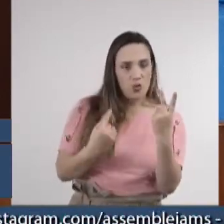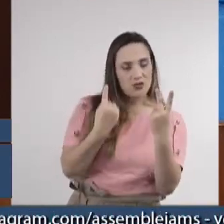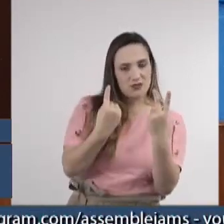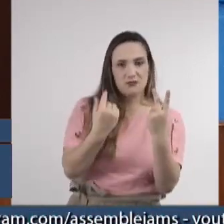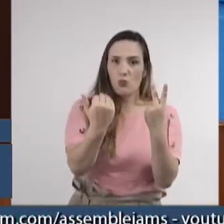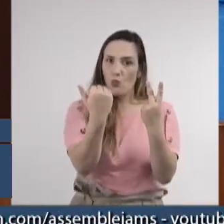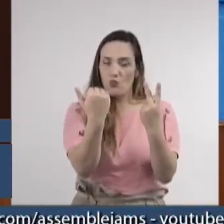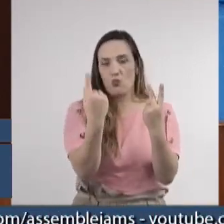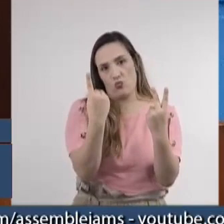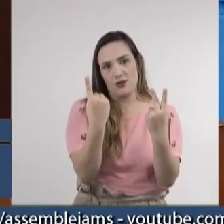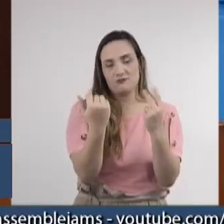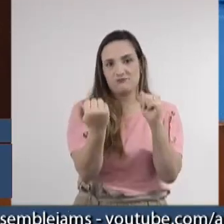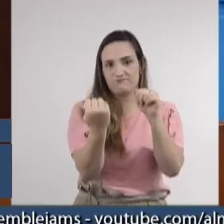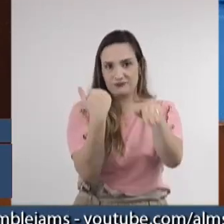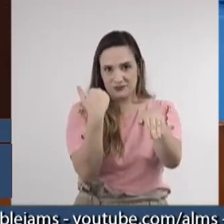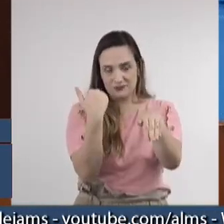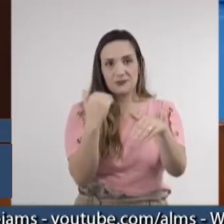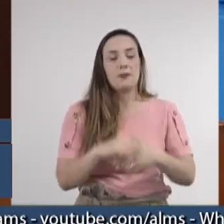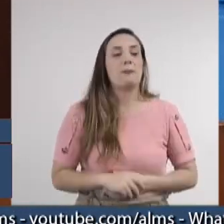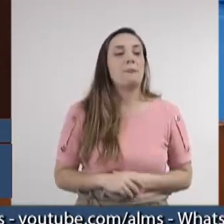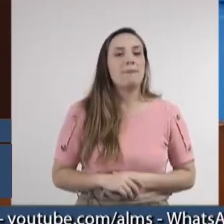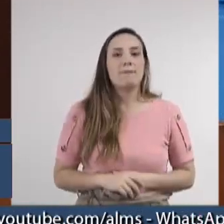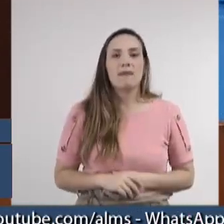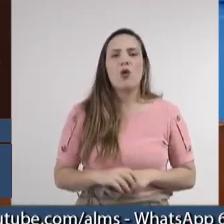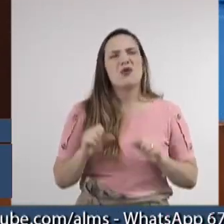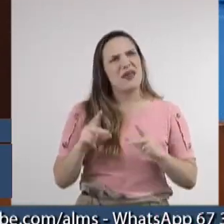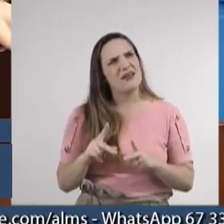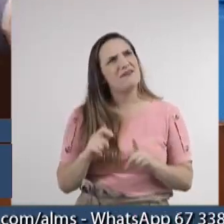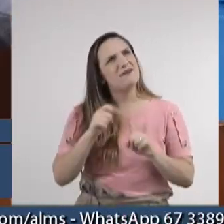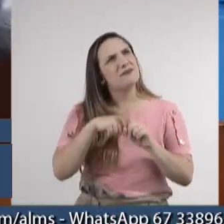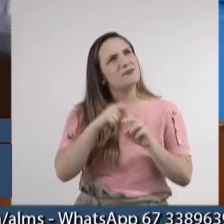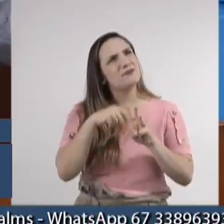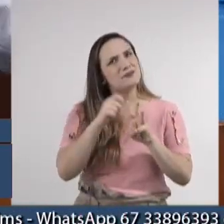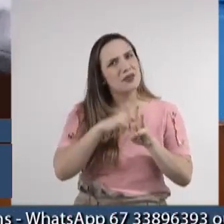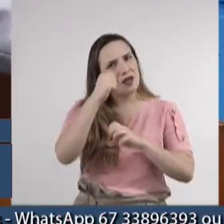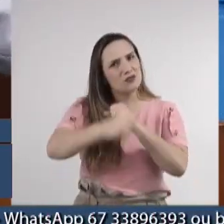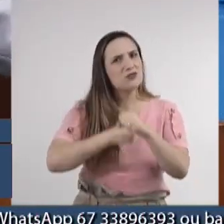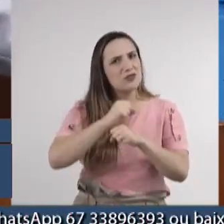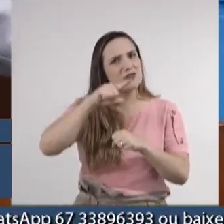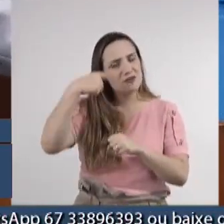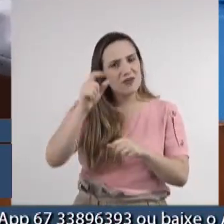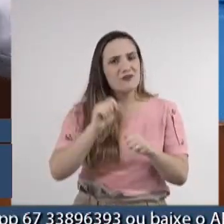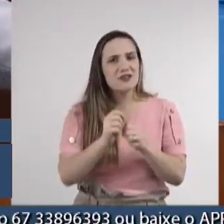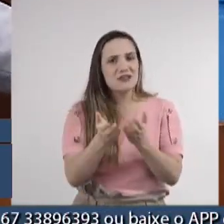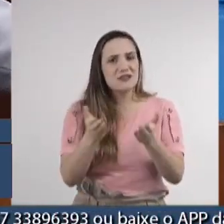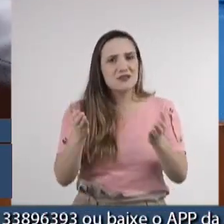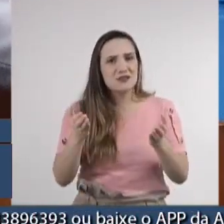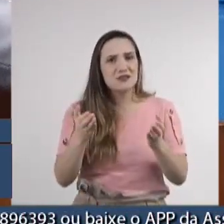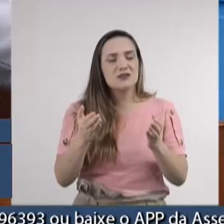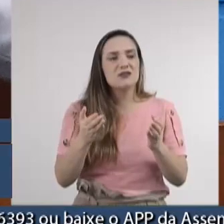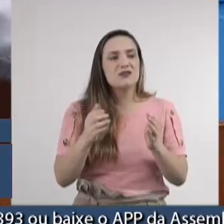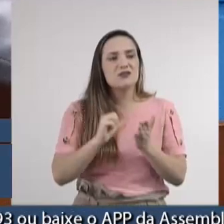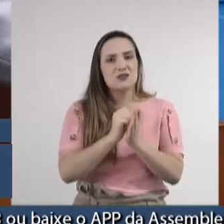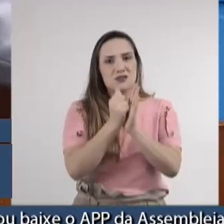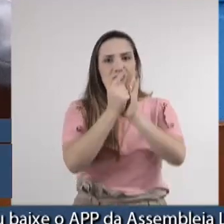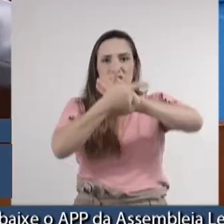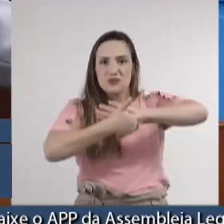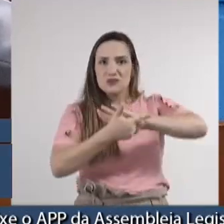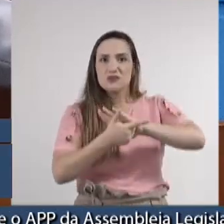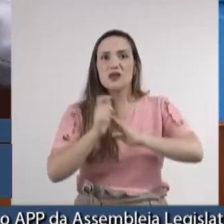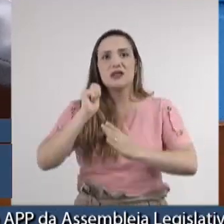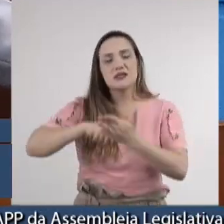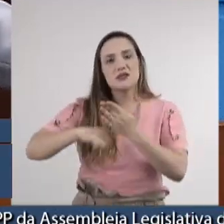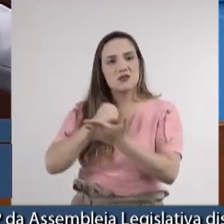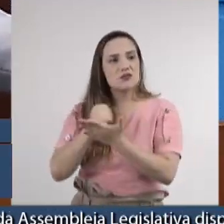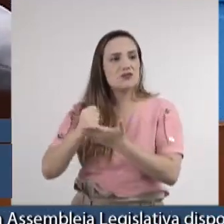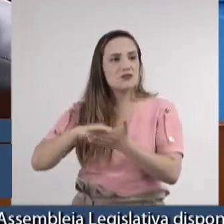na previsão, no primeiro trimestre faz a licitação, no segundo semestre assina o contrato, justamente